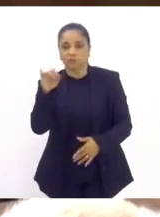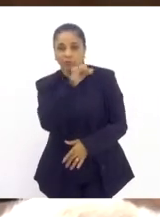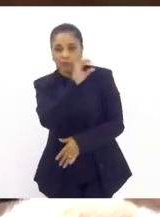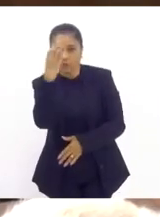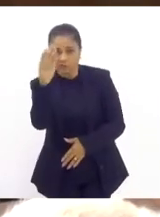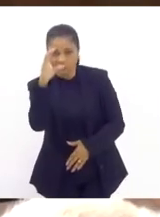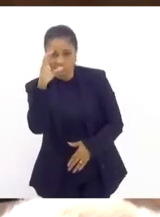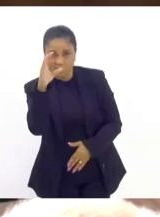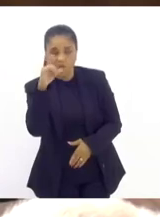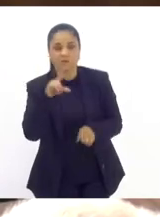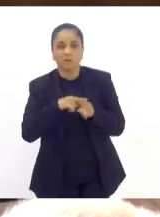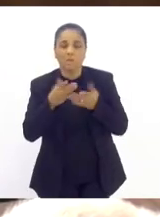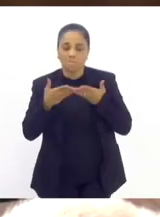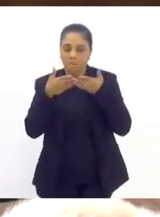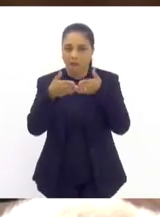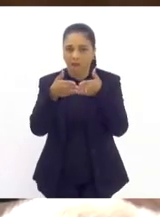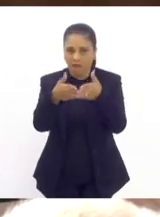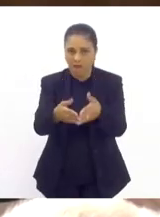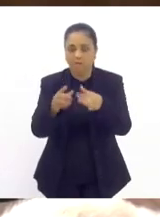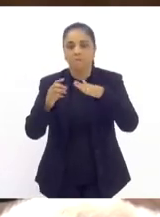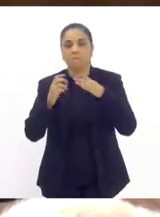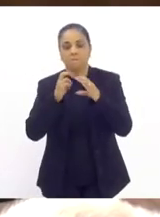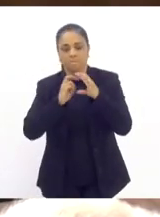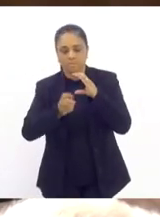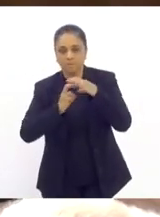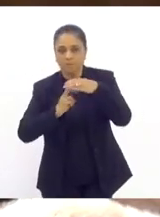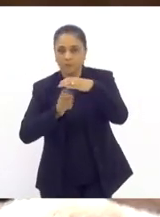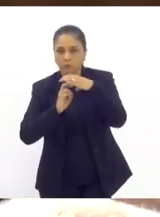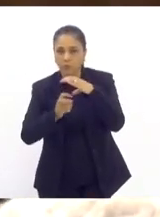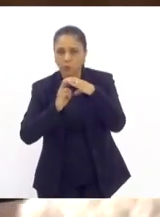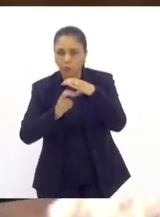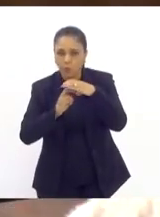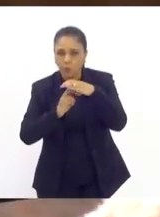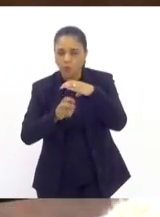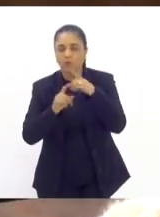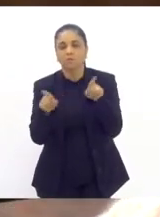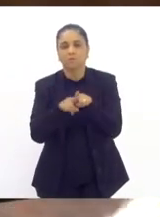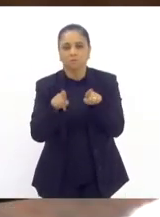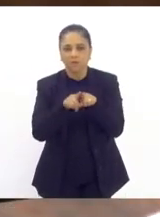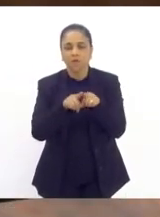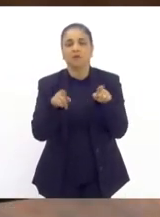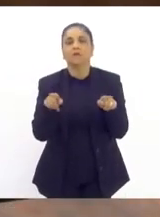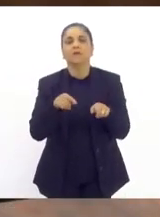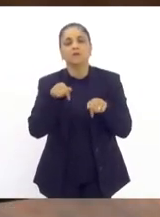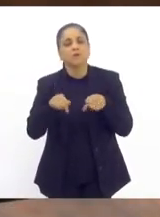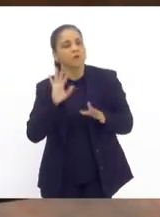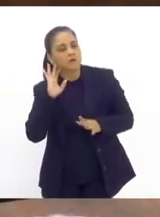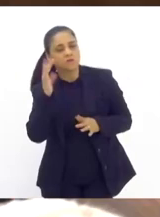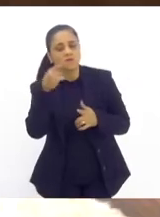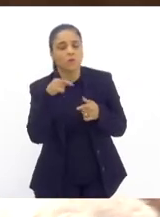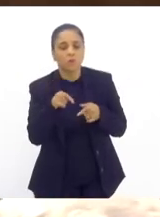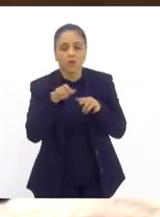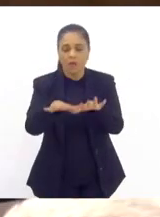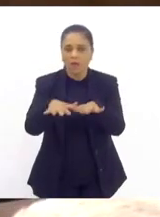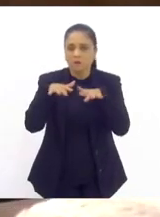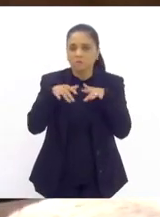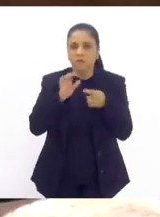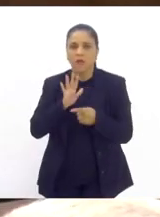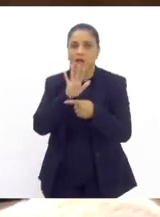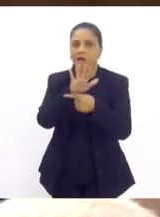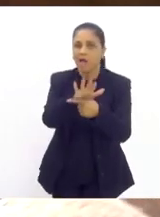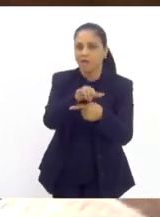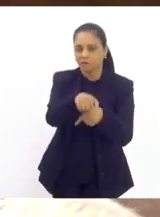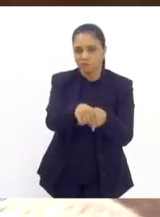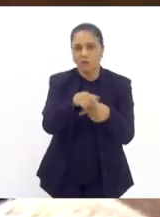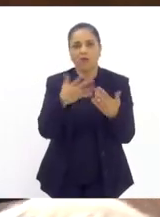CCR barcas e metrô eles é um tema muito importante que precisamos de resolver de que forma essa casa pode contribuir com o governo para edificação desse